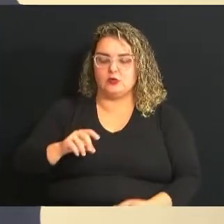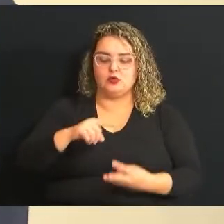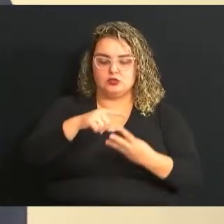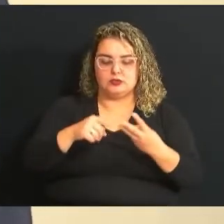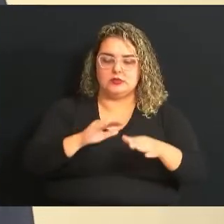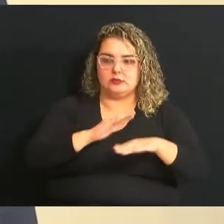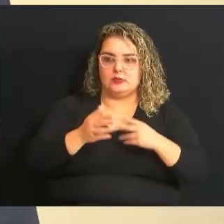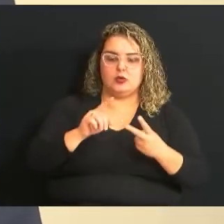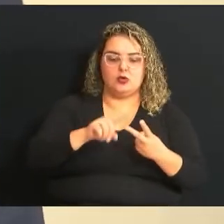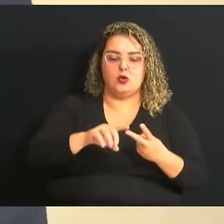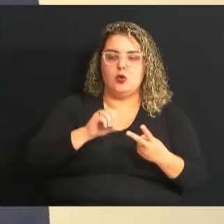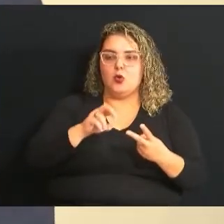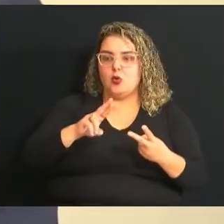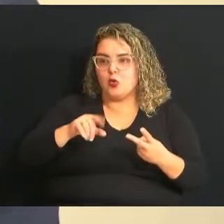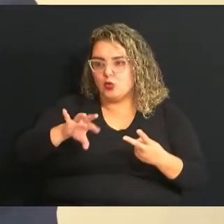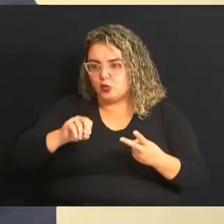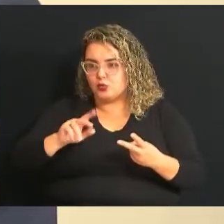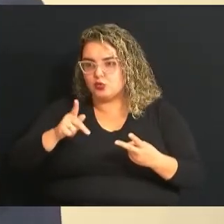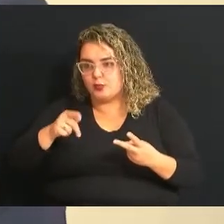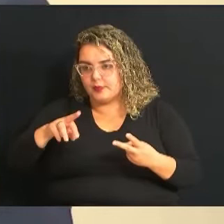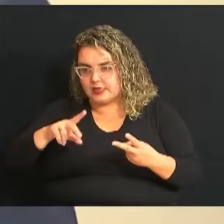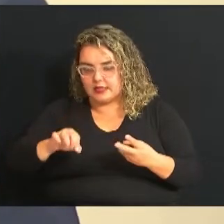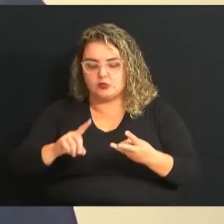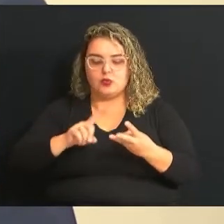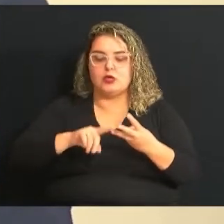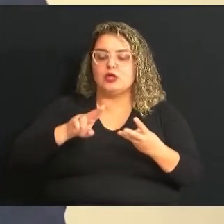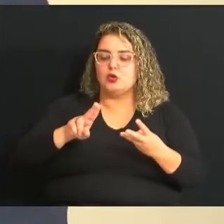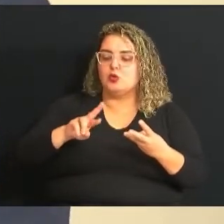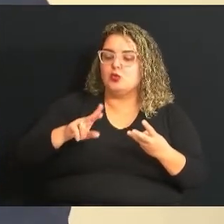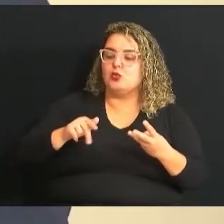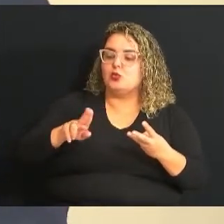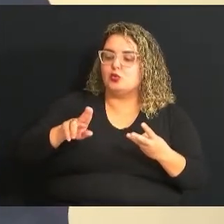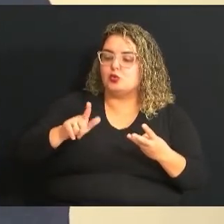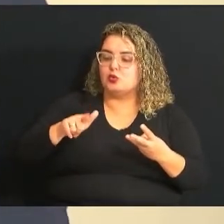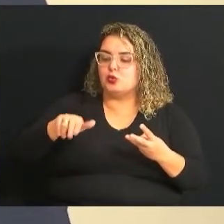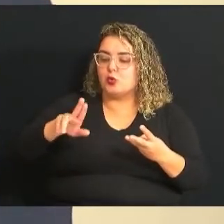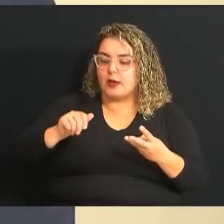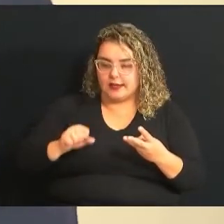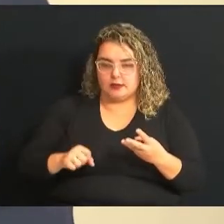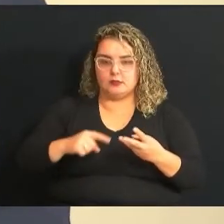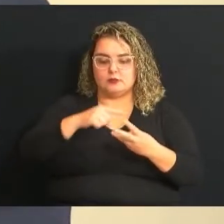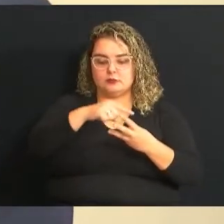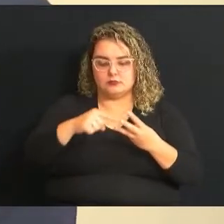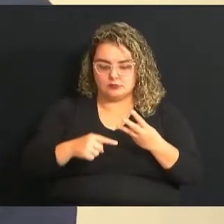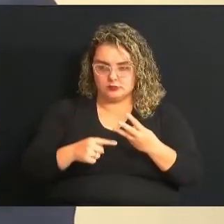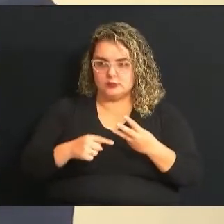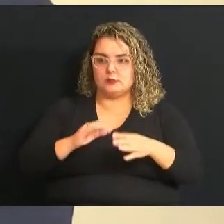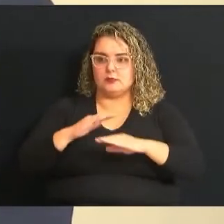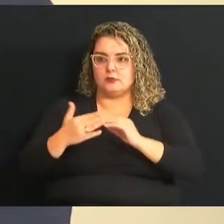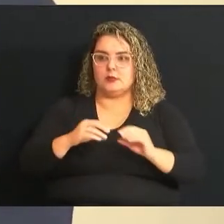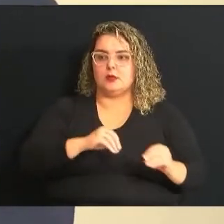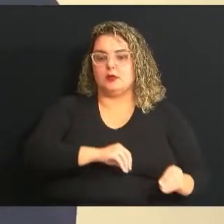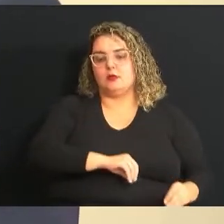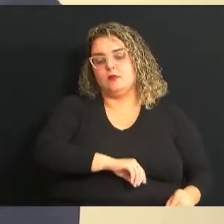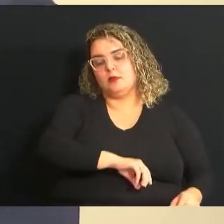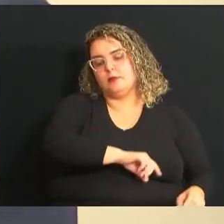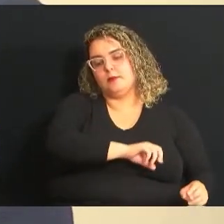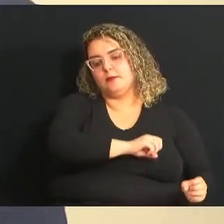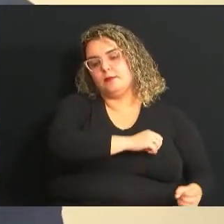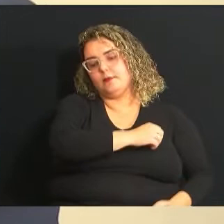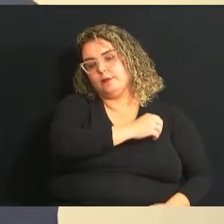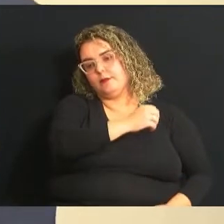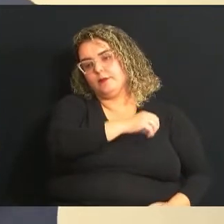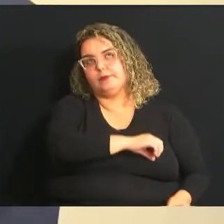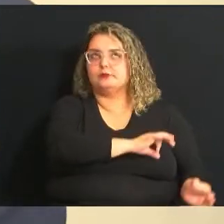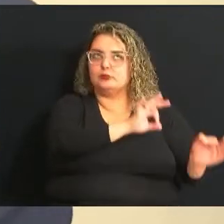os três bairros, São Judas Tadeu, Ouro Preto e Jardim Uruguai. Porque todos esses moradores desses três bairros hoje, eles têm que se